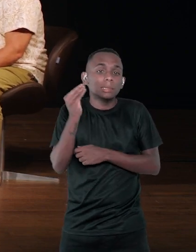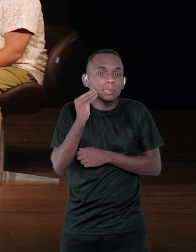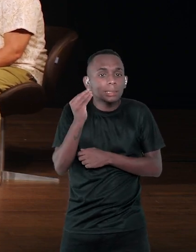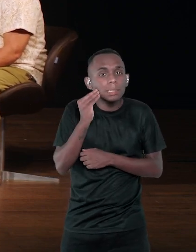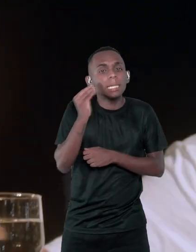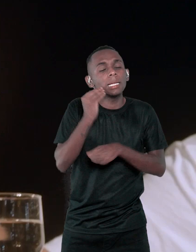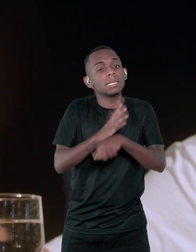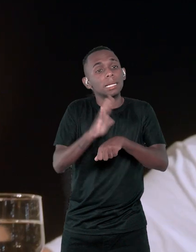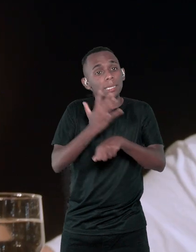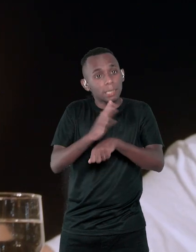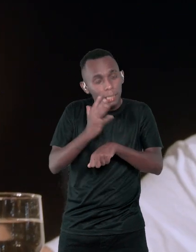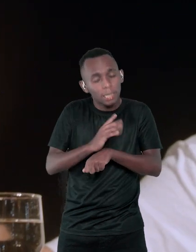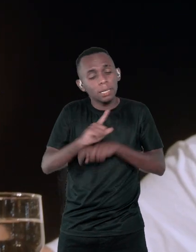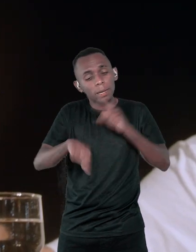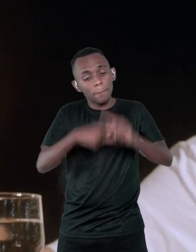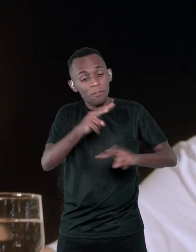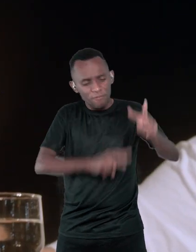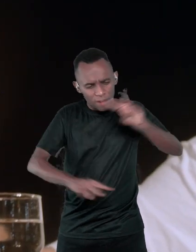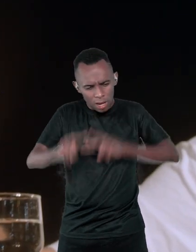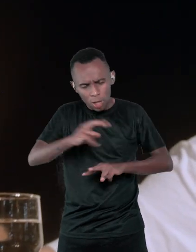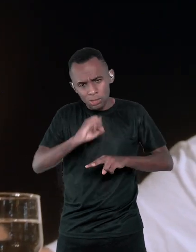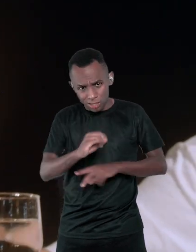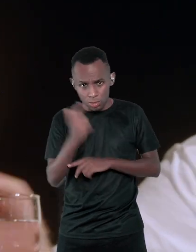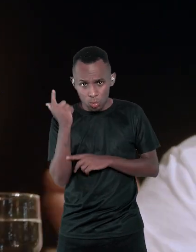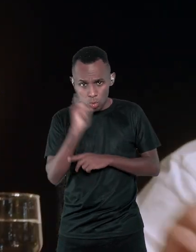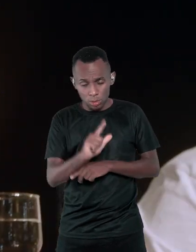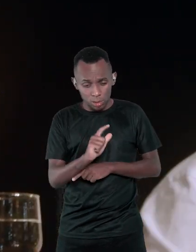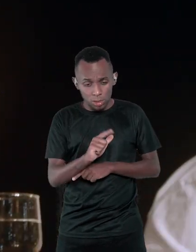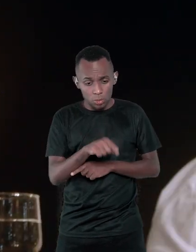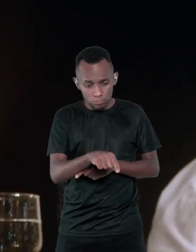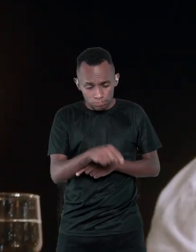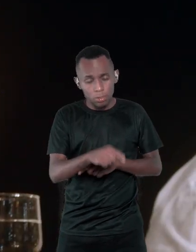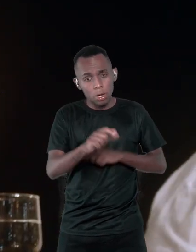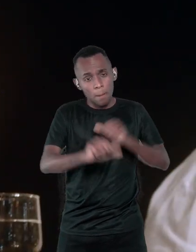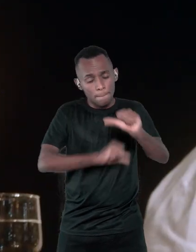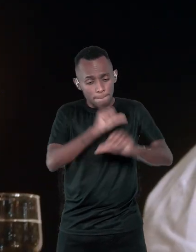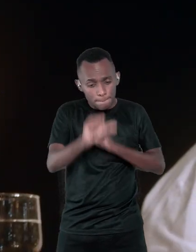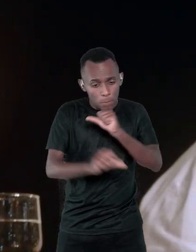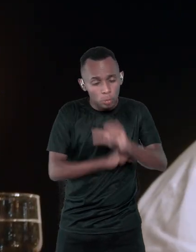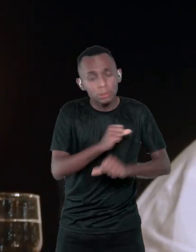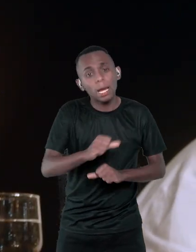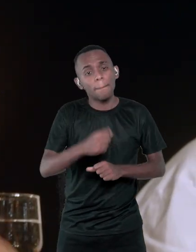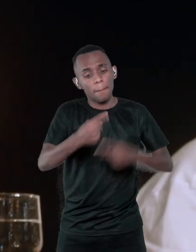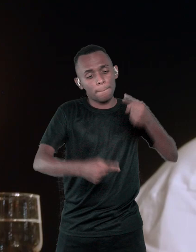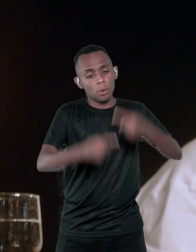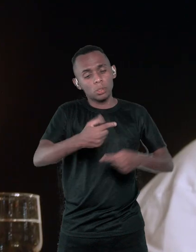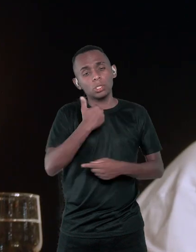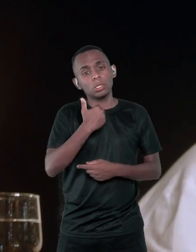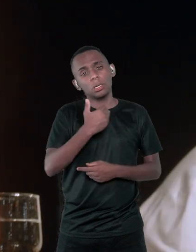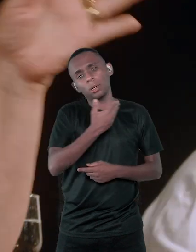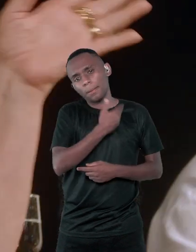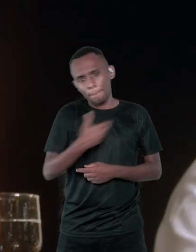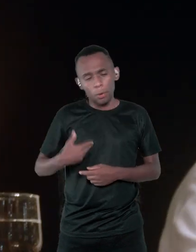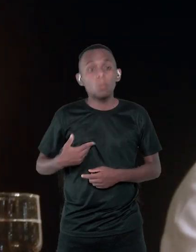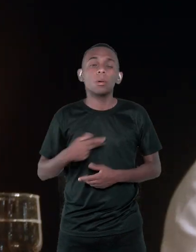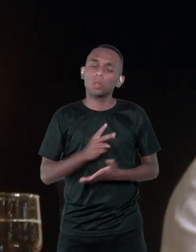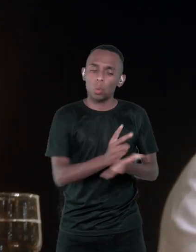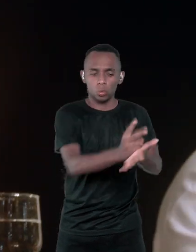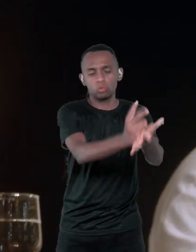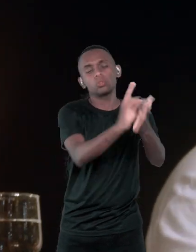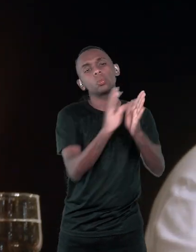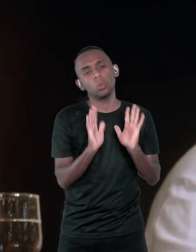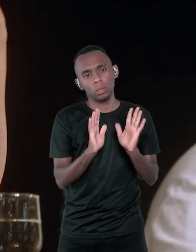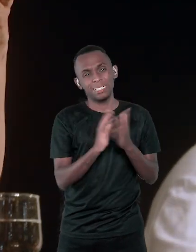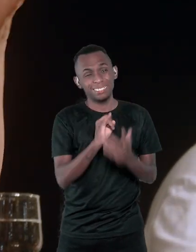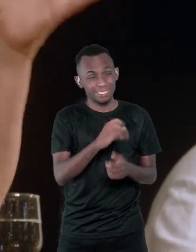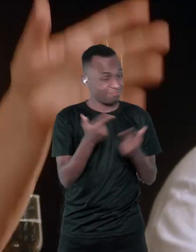avalia, monitora, e se aquilo tem potencial para se transformar em política pública, a gente continua. Senão a gente desiste,